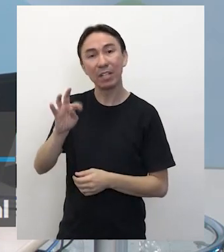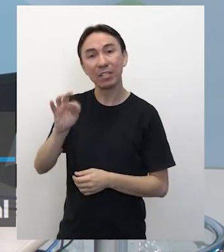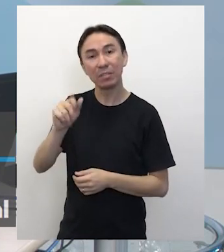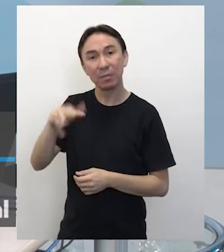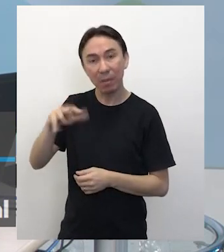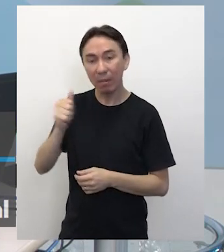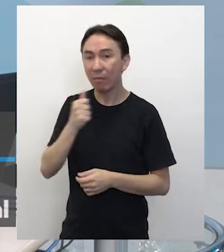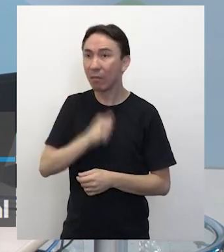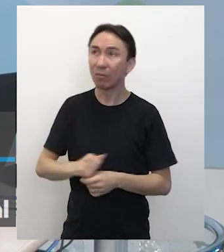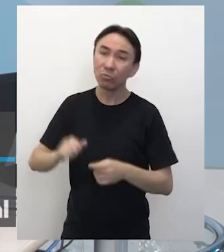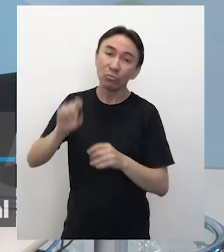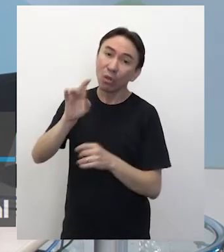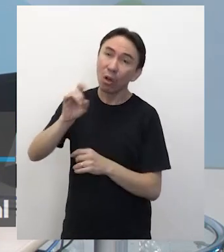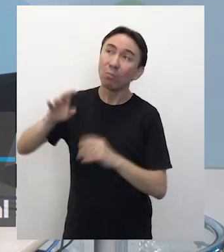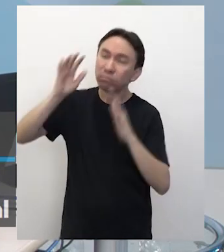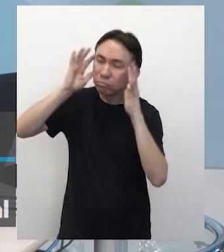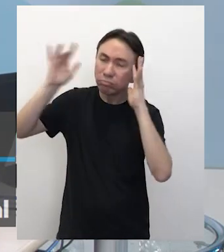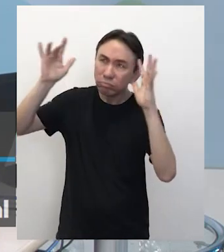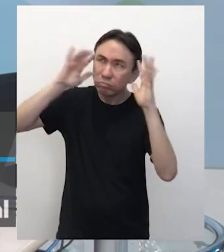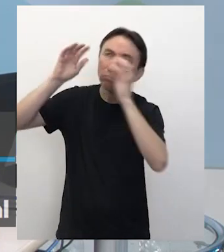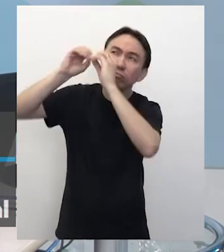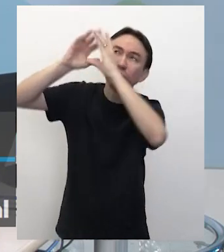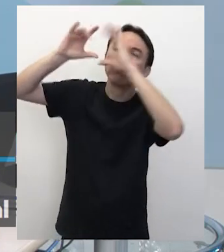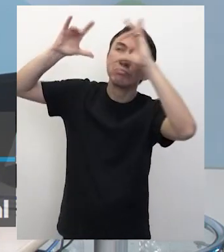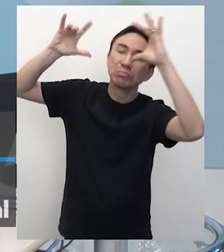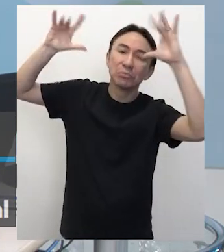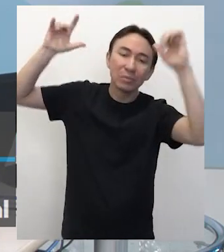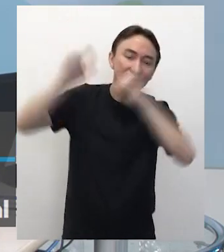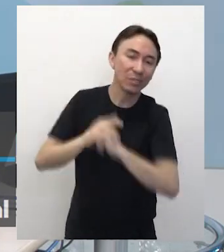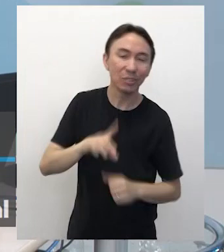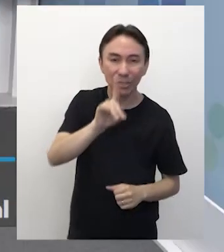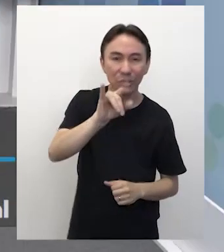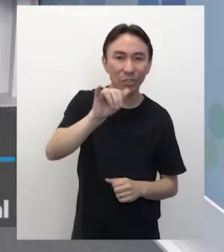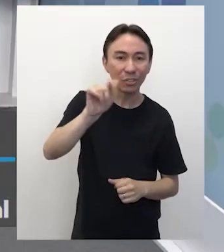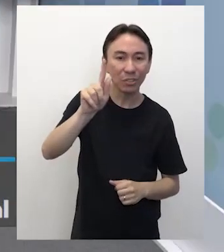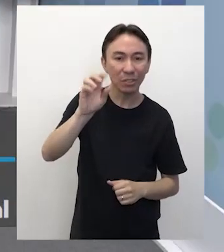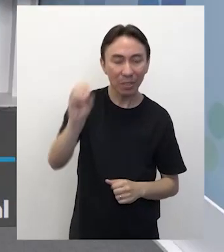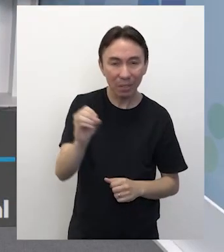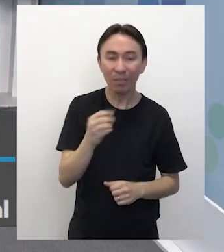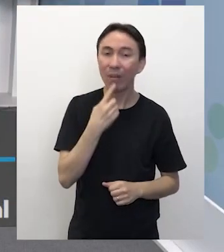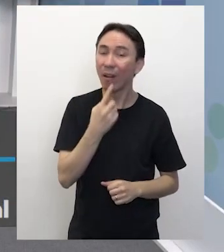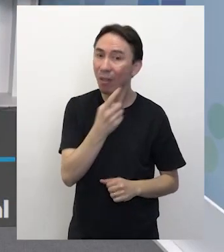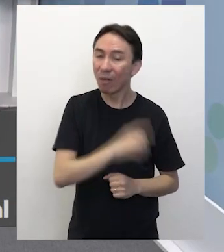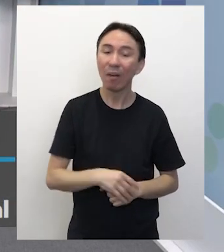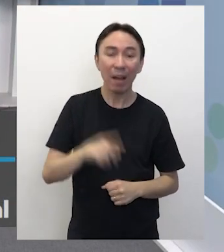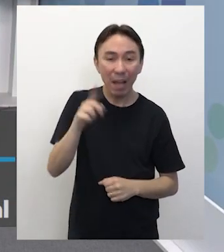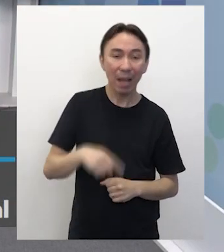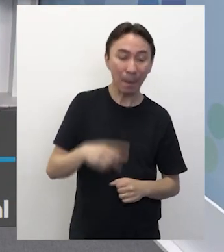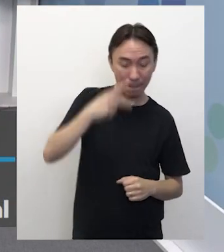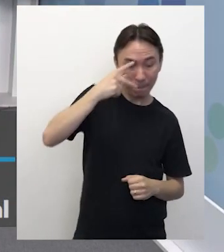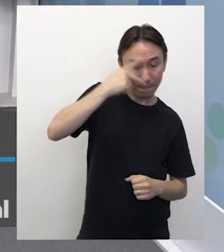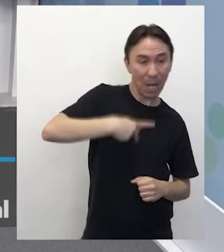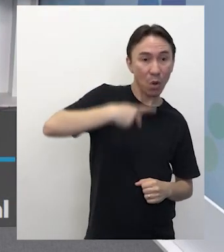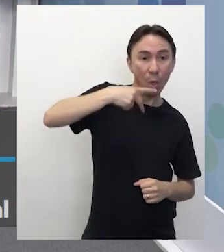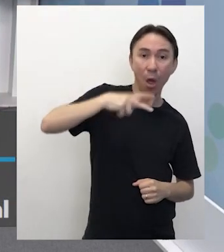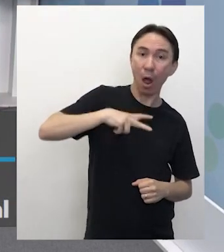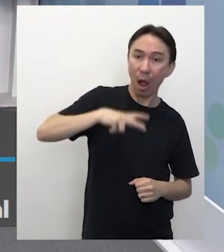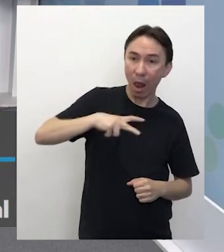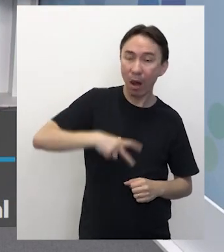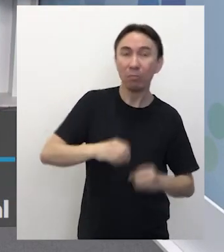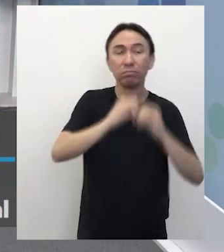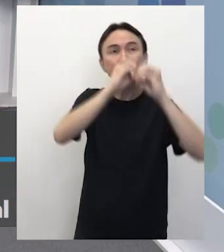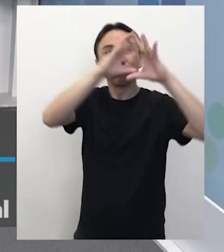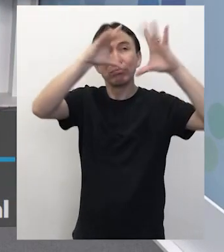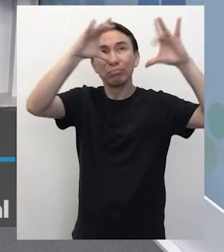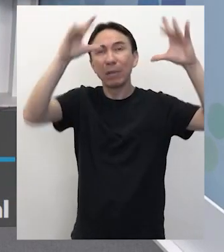Pro Diego diz, um universo particular, como diria Marisa Monte. Que lindo, que referência boa. O pessoal aqui